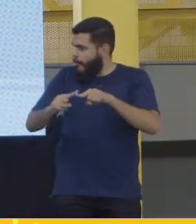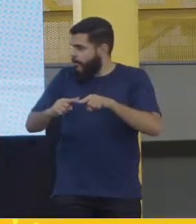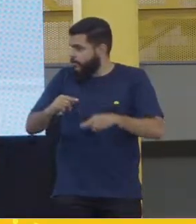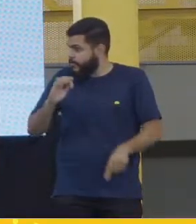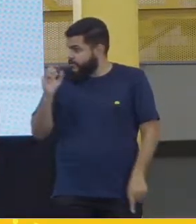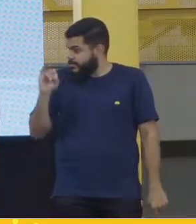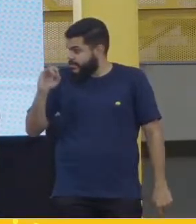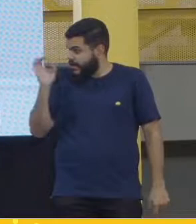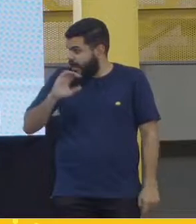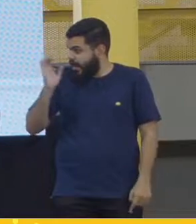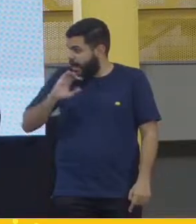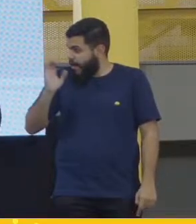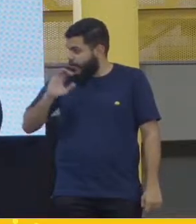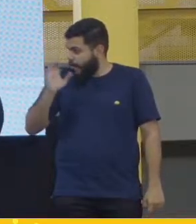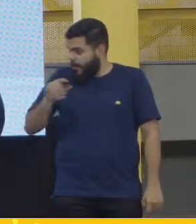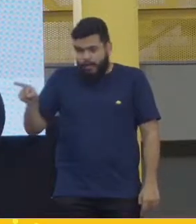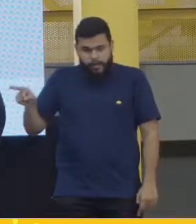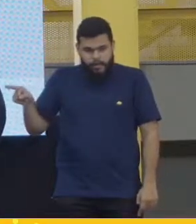a frequência,